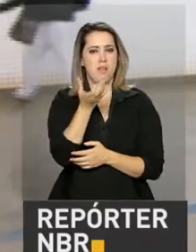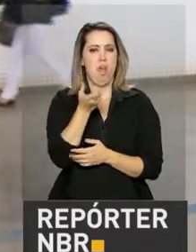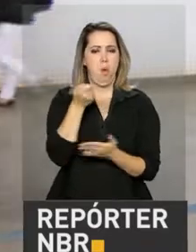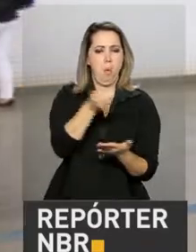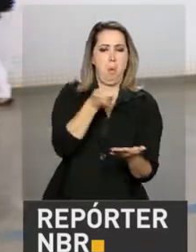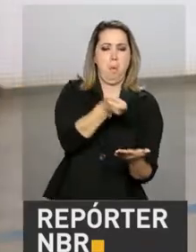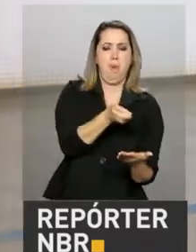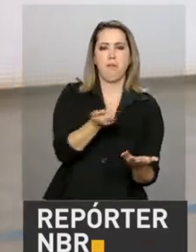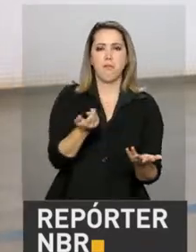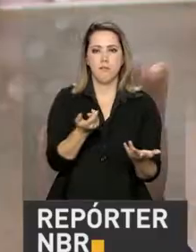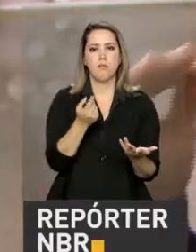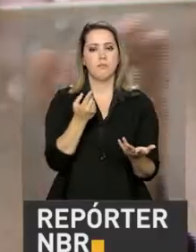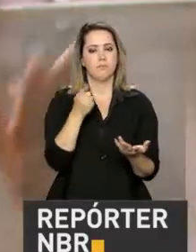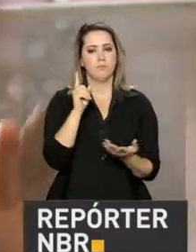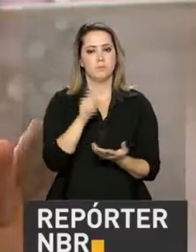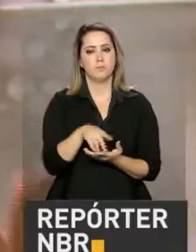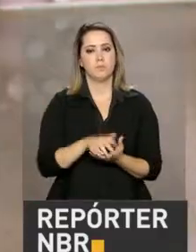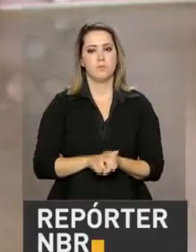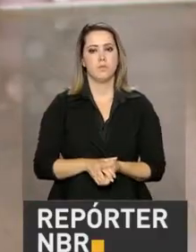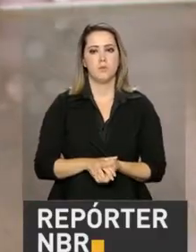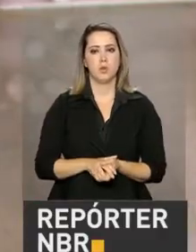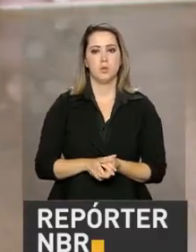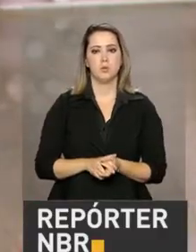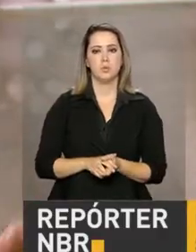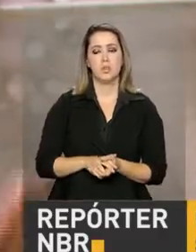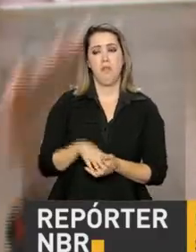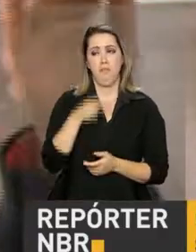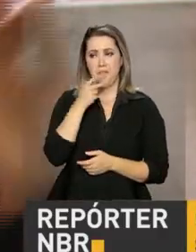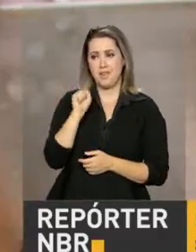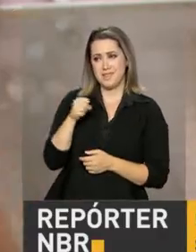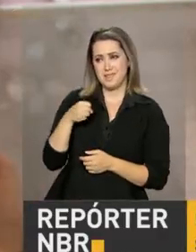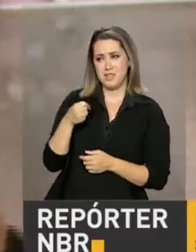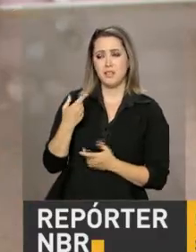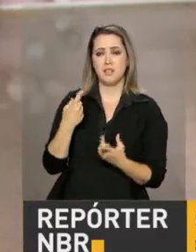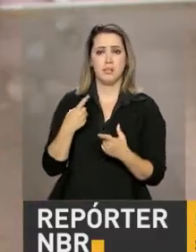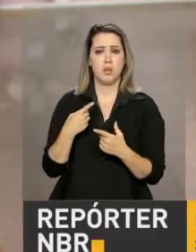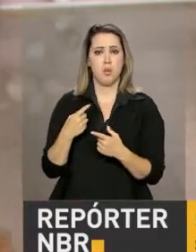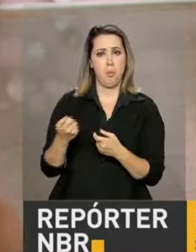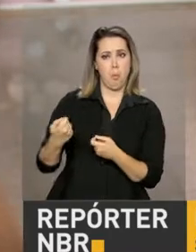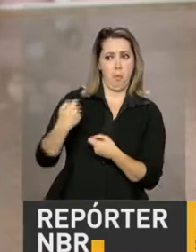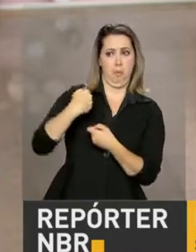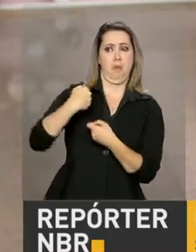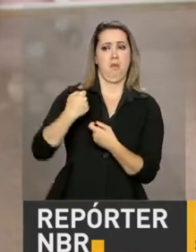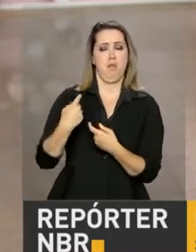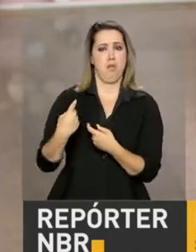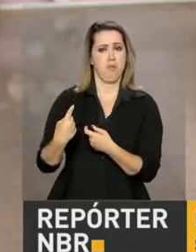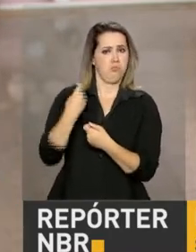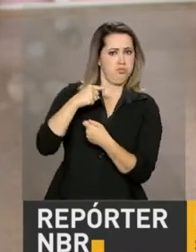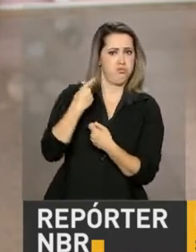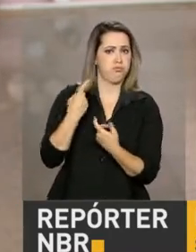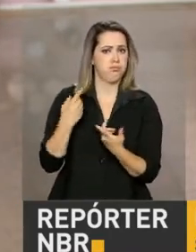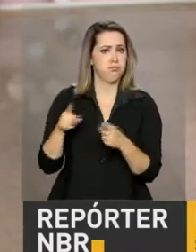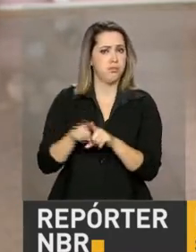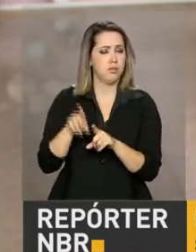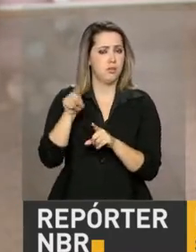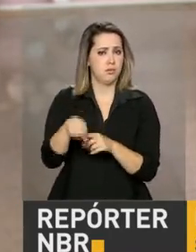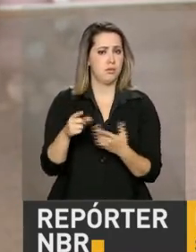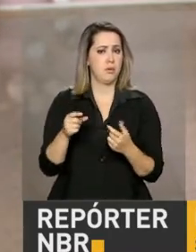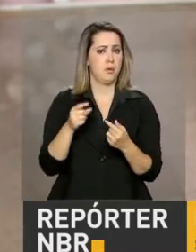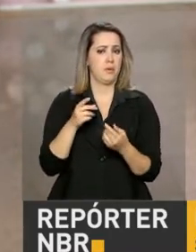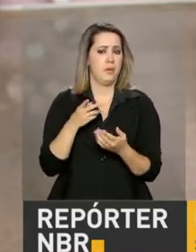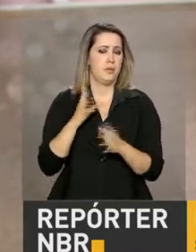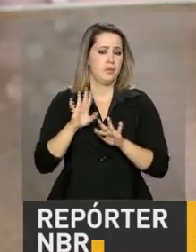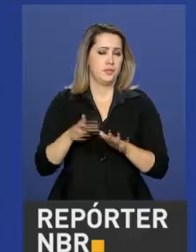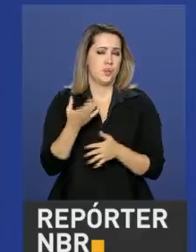mim é relacionamento abusivo. Aceitar uma situação e ter que ser obrigada a fazer aquilo sem